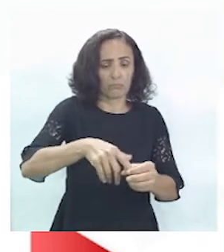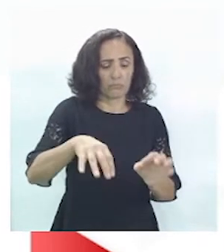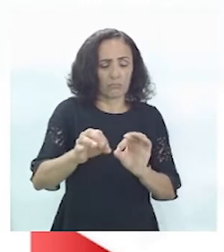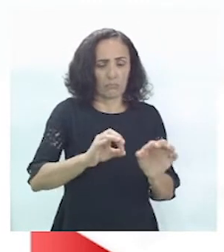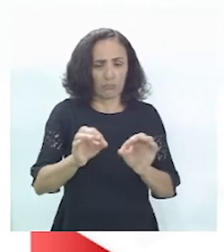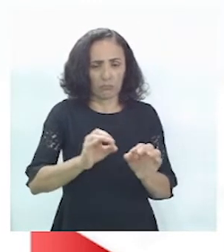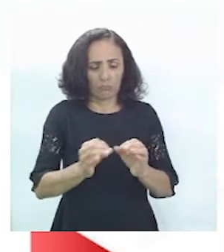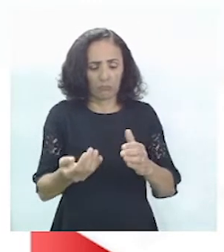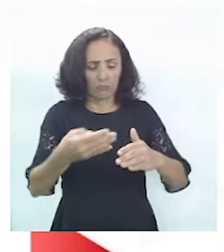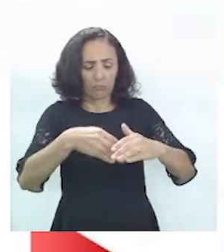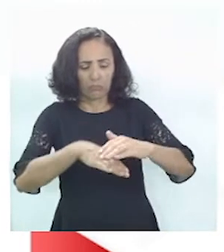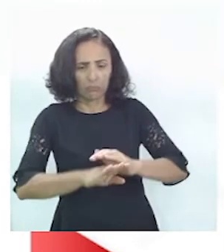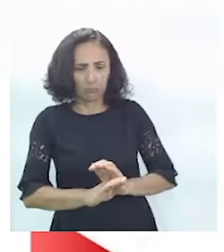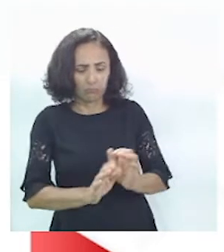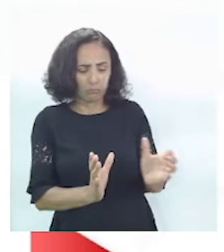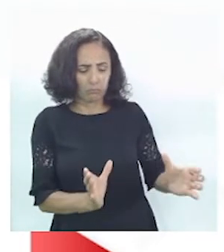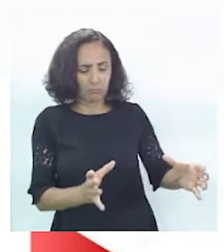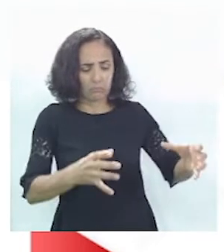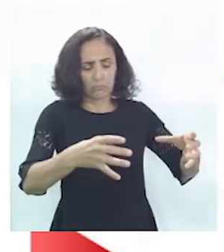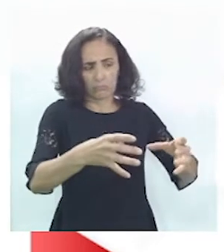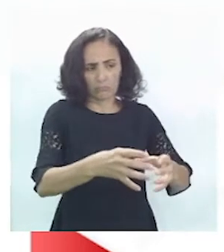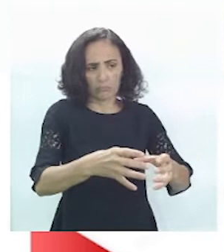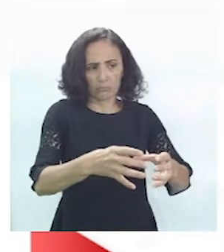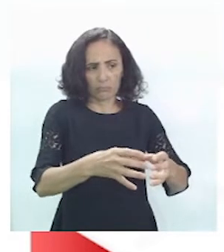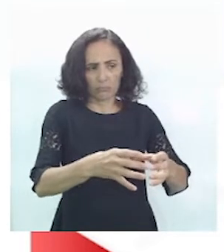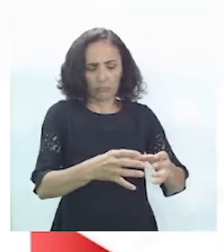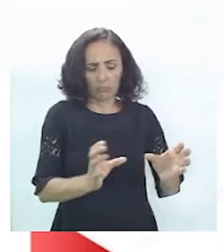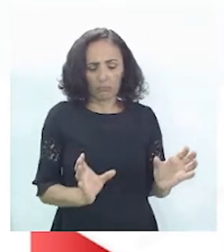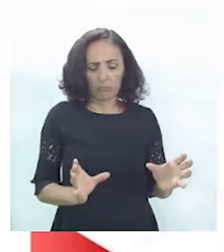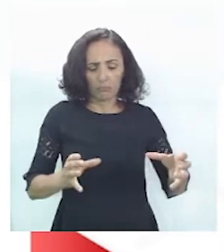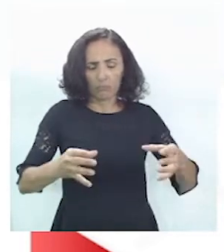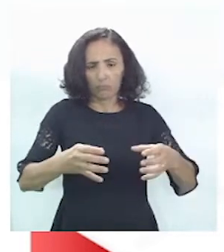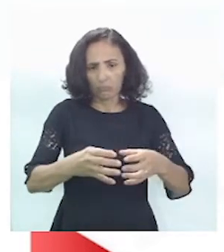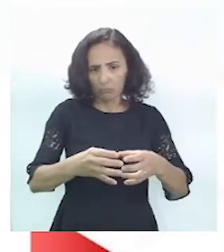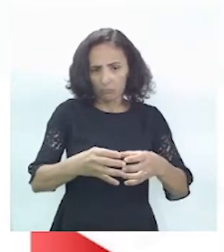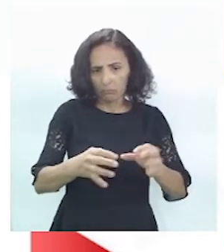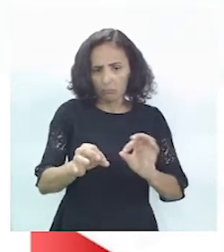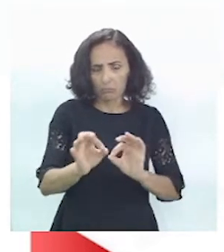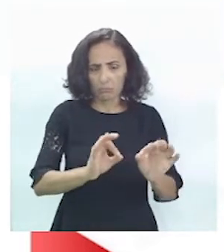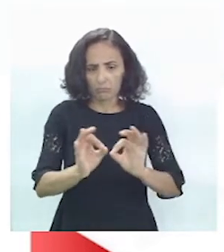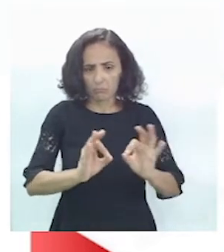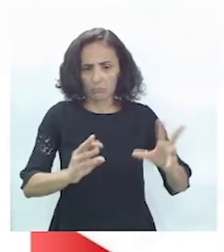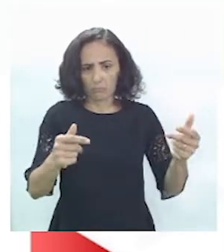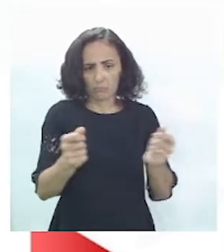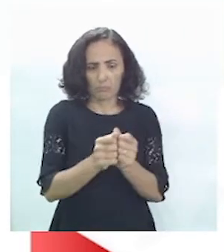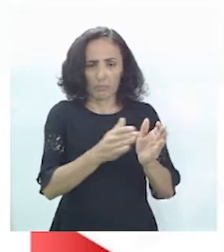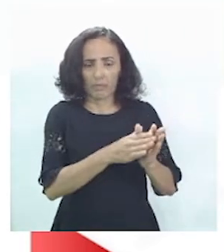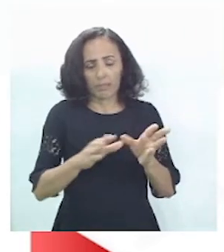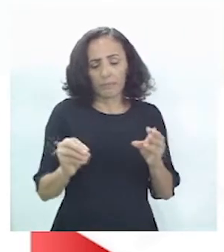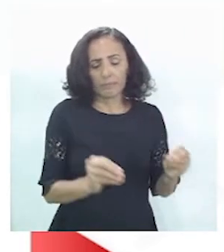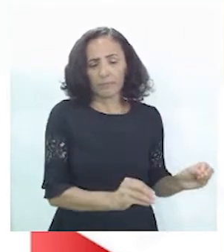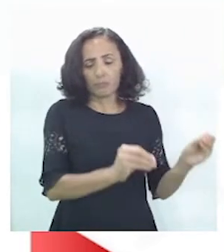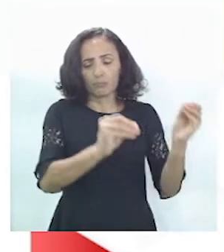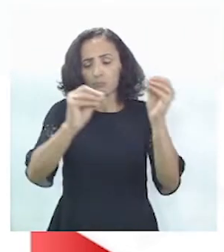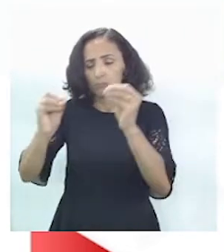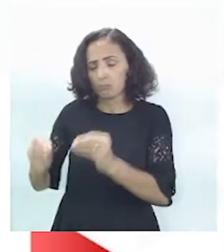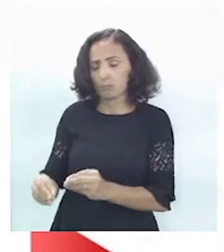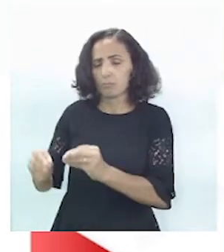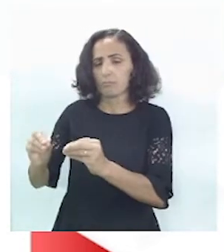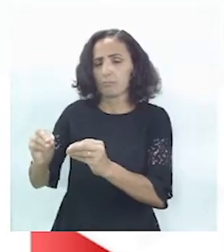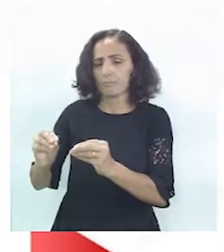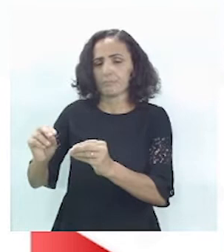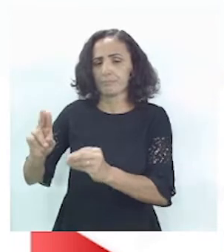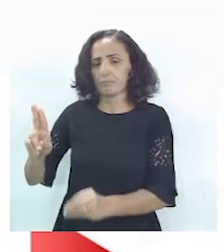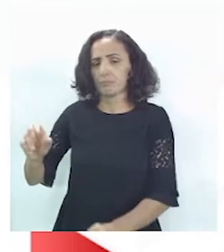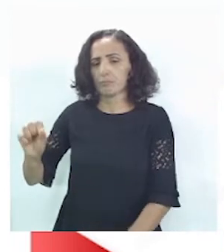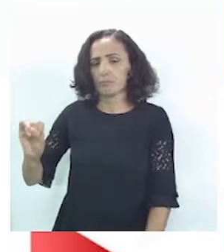ser armazenado em parques ou depósitos adjacentes, de onde ele vai ser enviado para a usina, onde